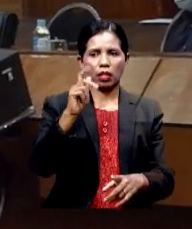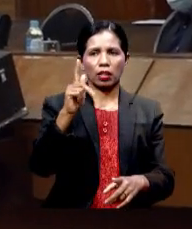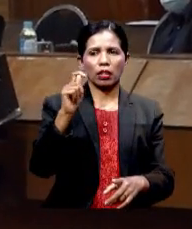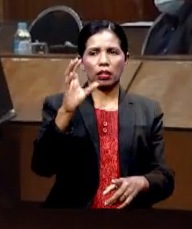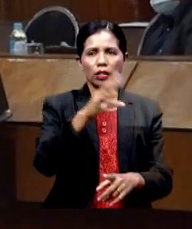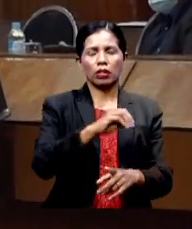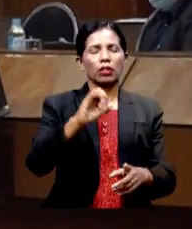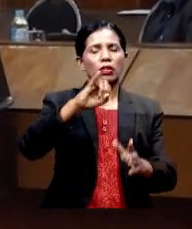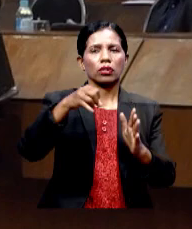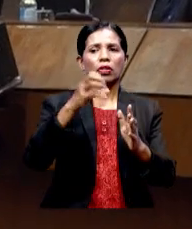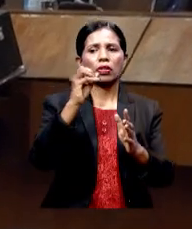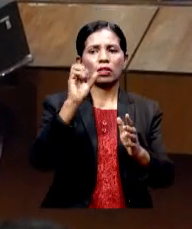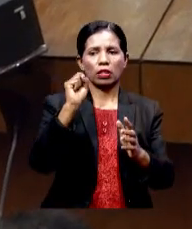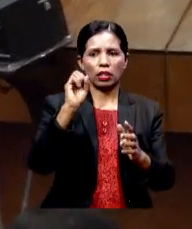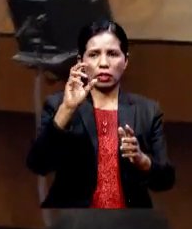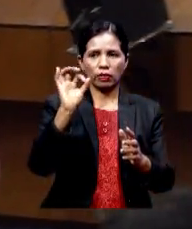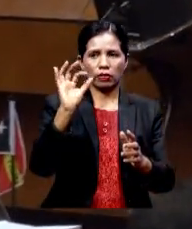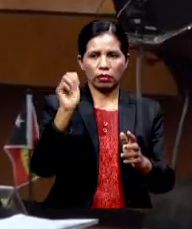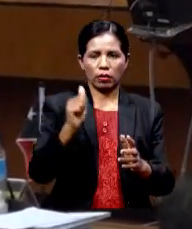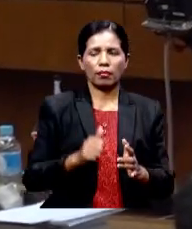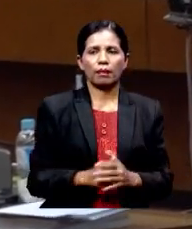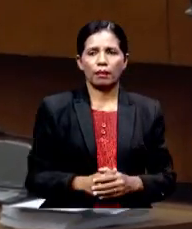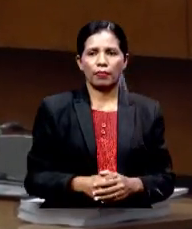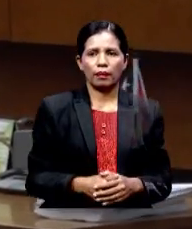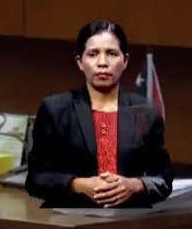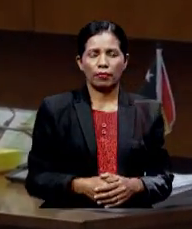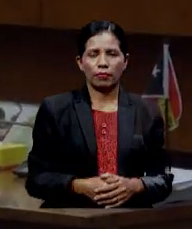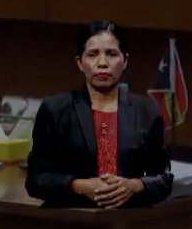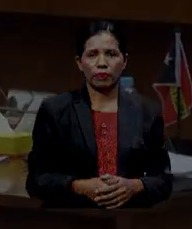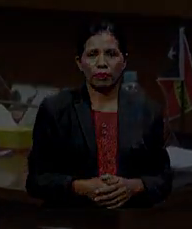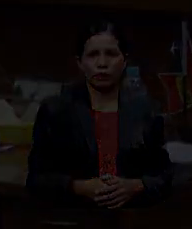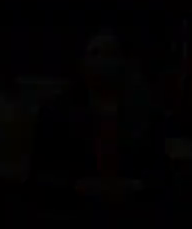no Josefa Alves Pereira Soares, Zemer Santos, Dulce da Costa, Gemen.